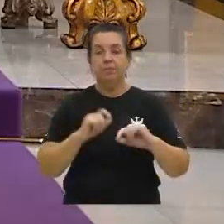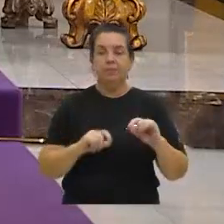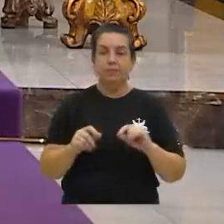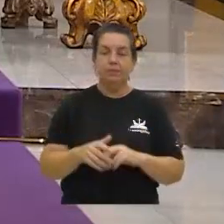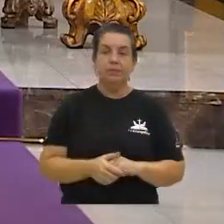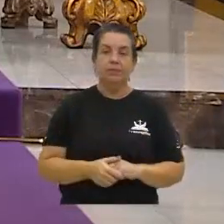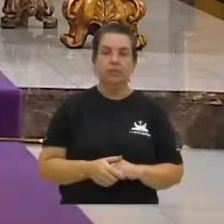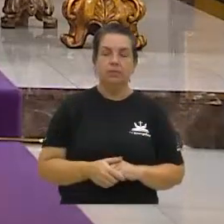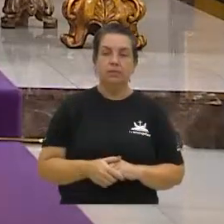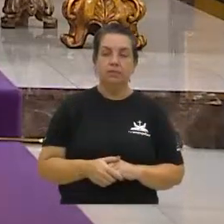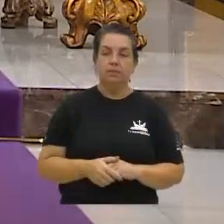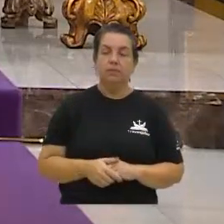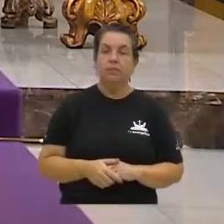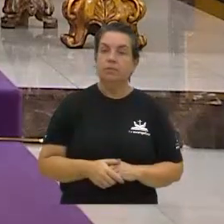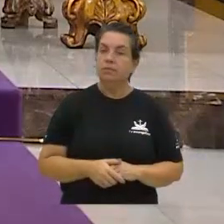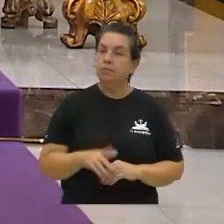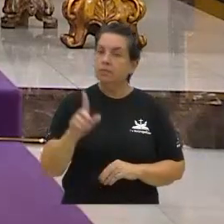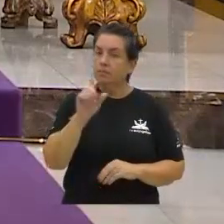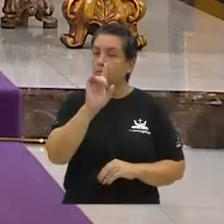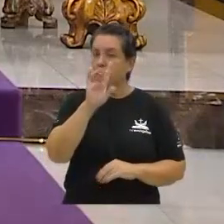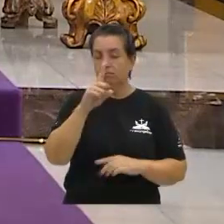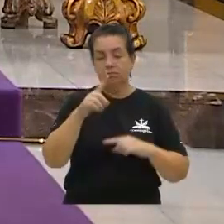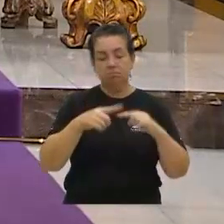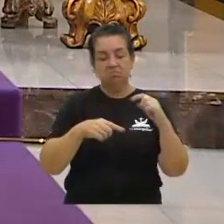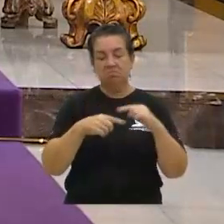é muito mais do que o ladrão de objetos.